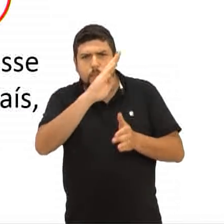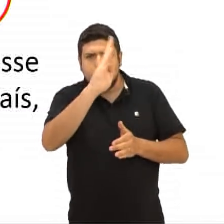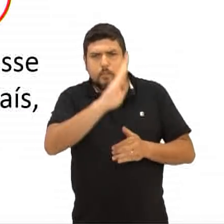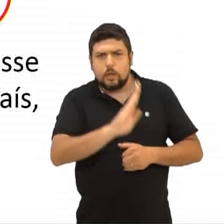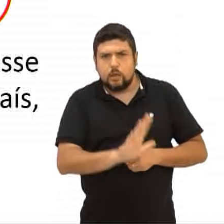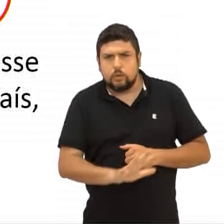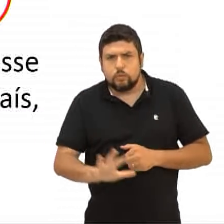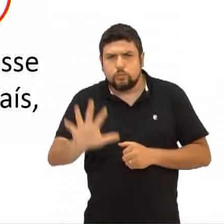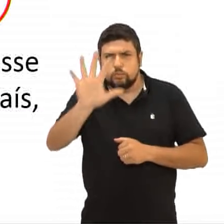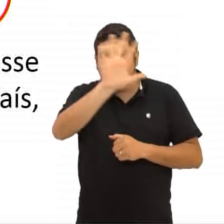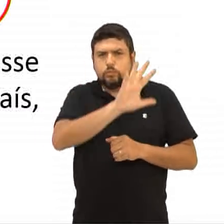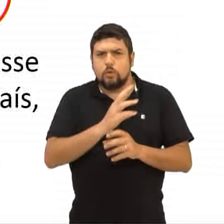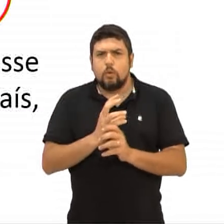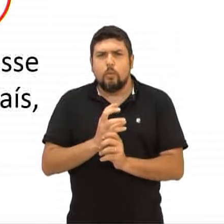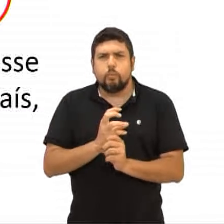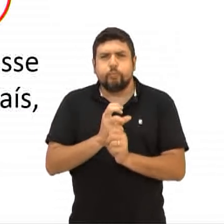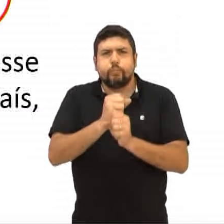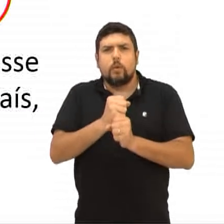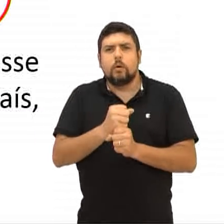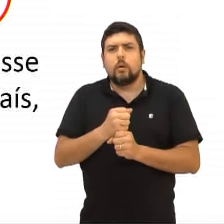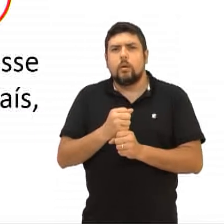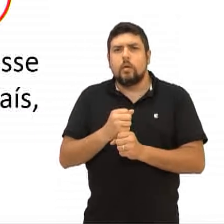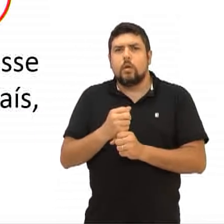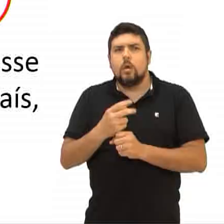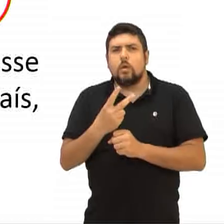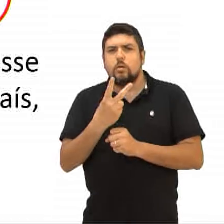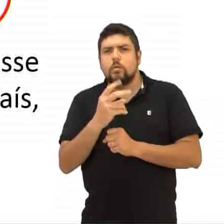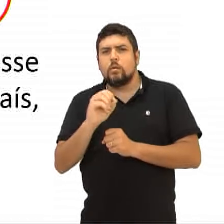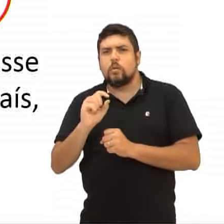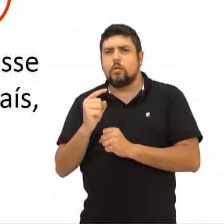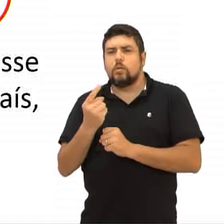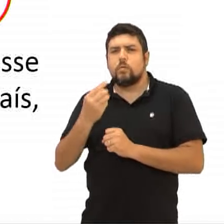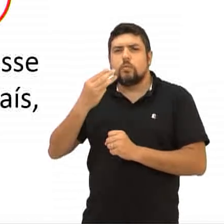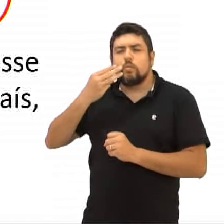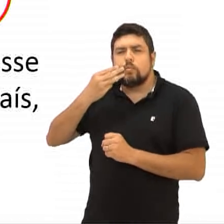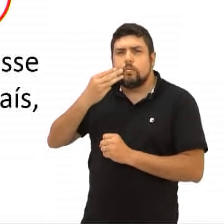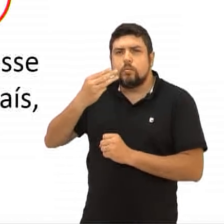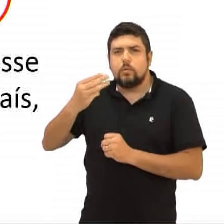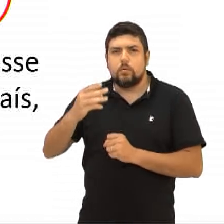habitantes, distribuídos em uma área de